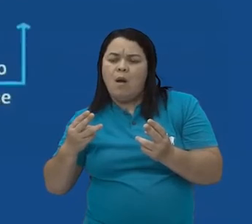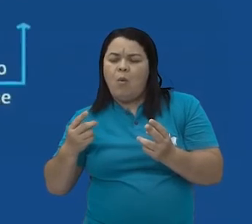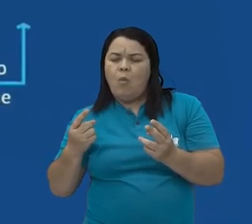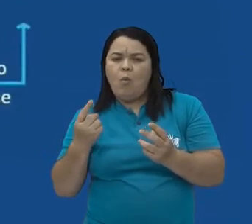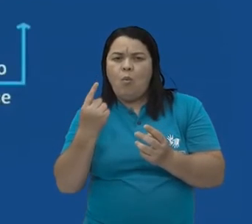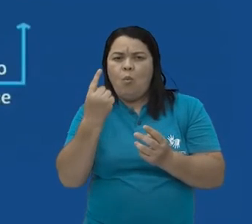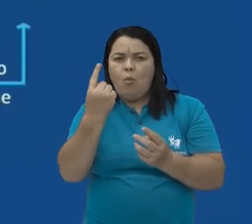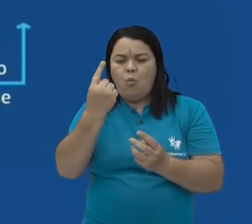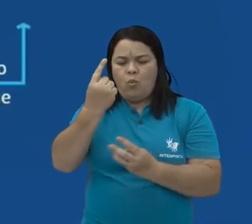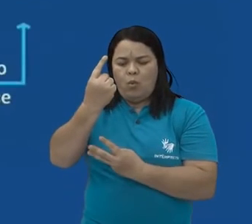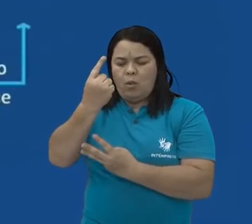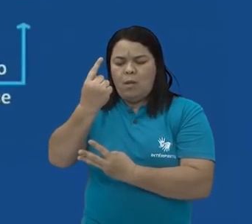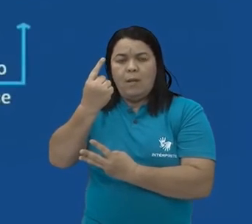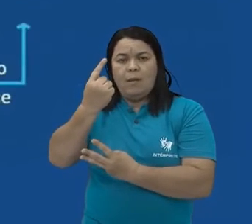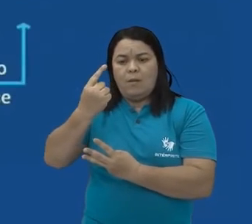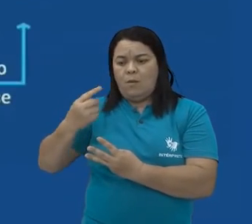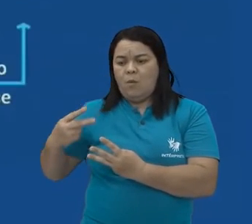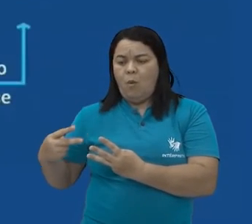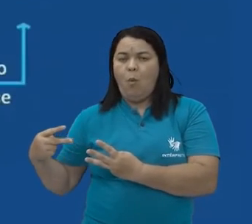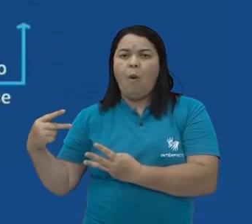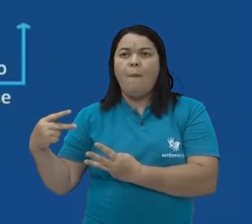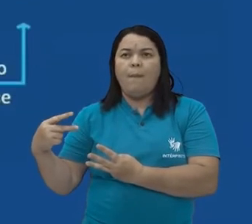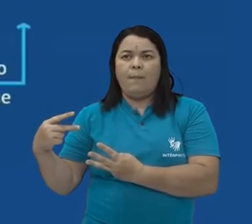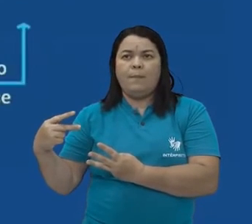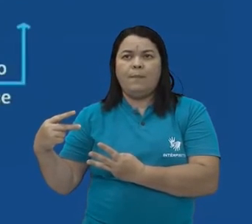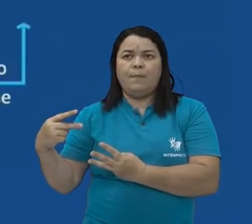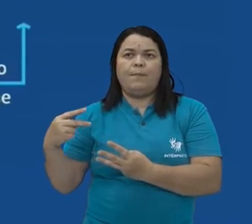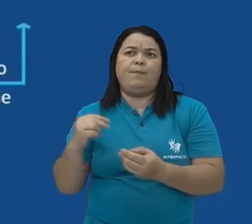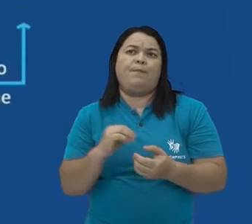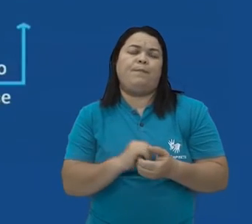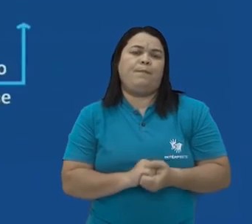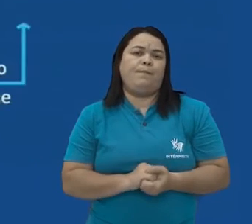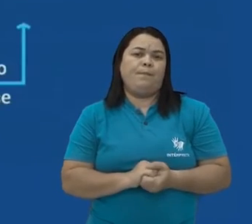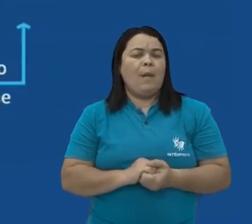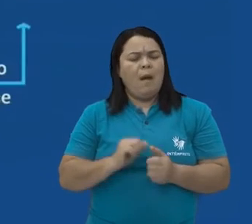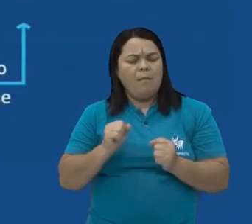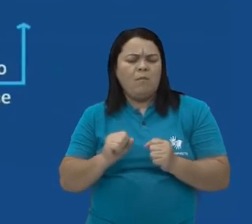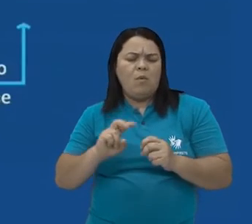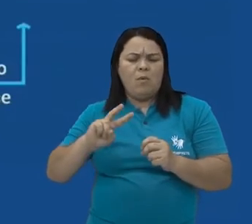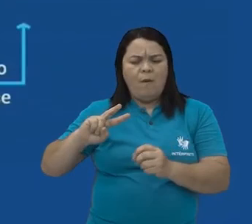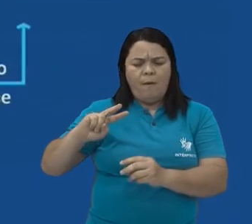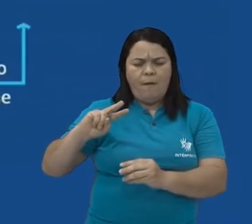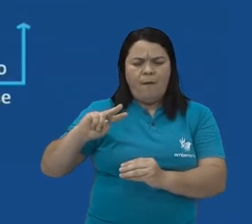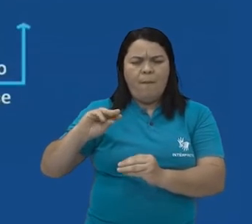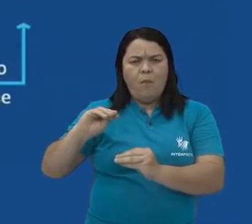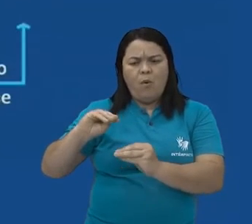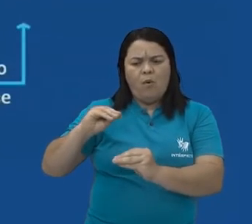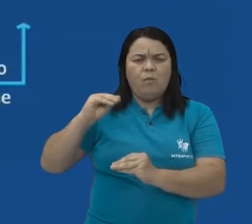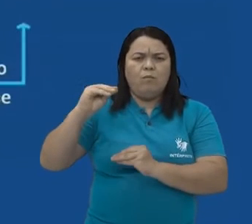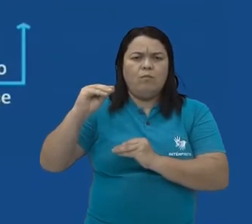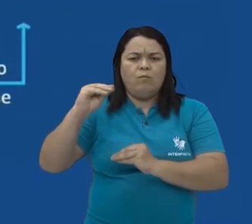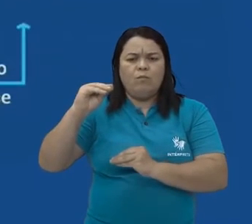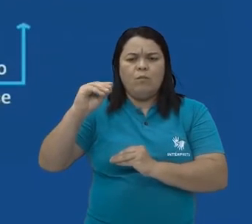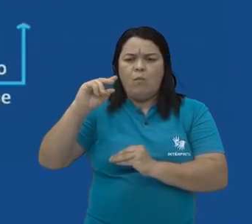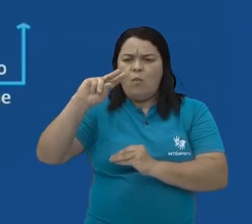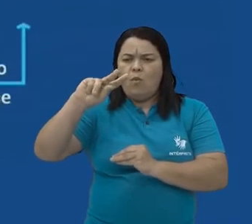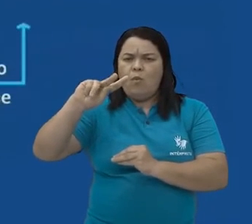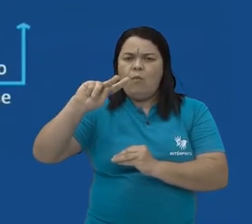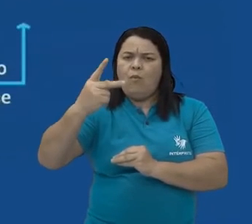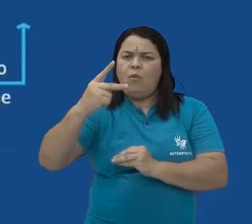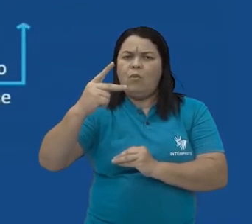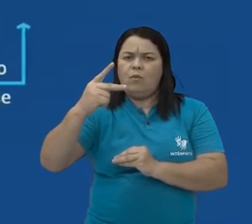dependendo da questão que você esteja trabalhando, você quiser inverter o expoente, você pode.